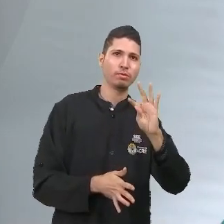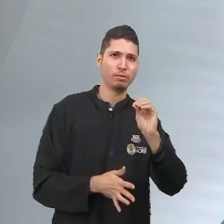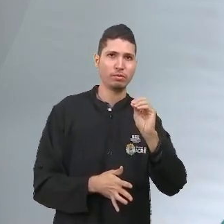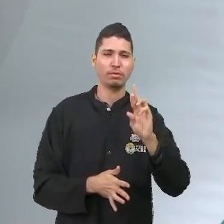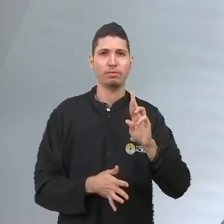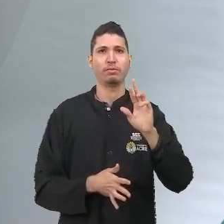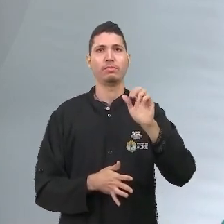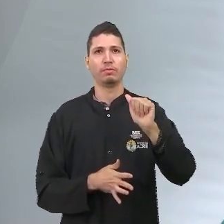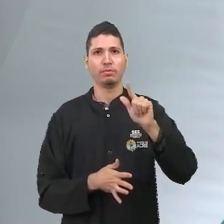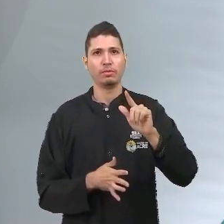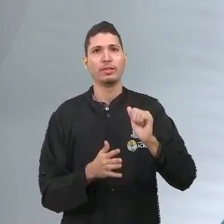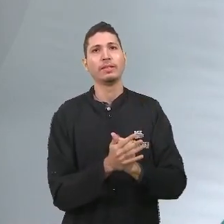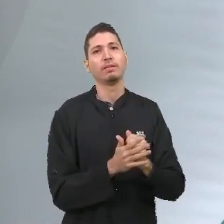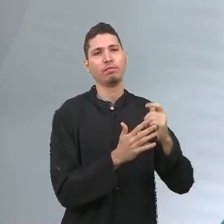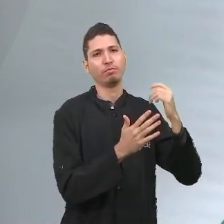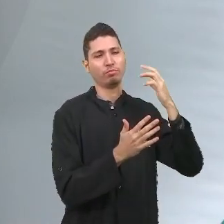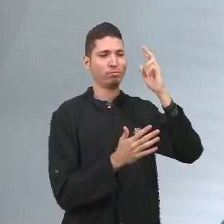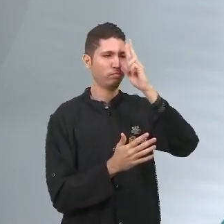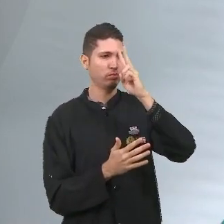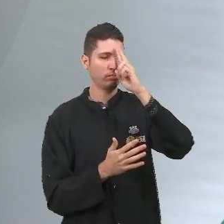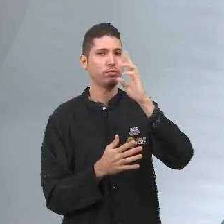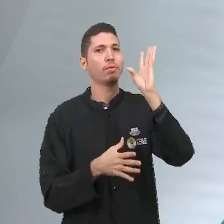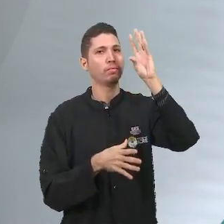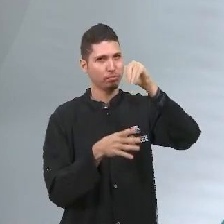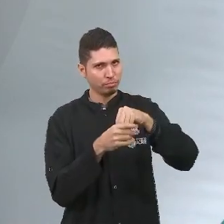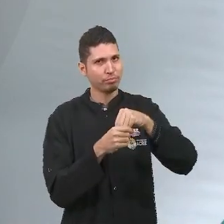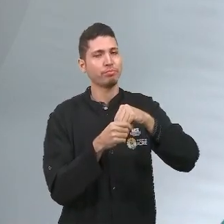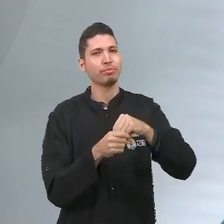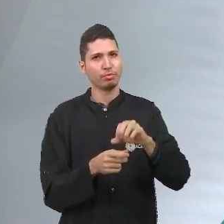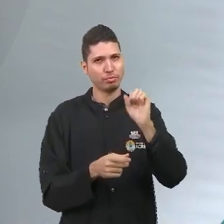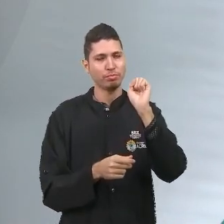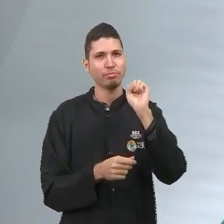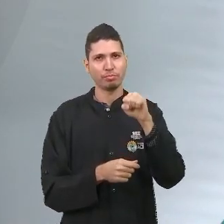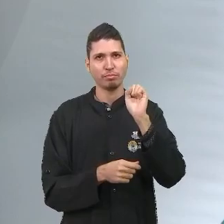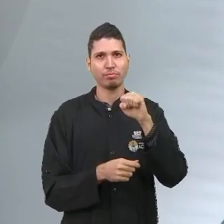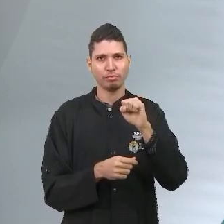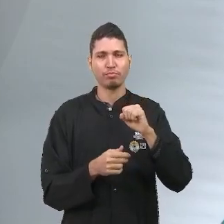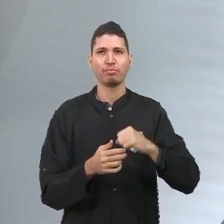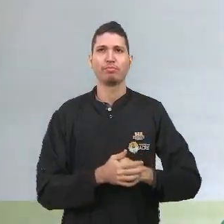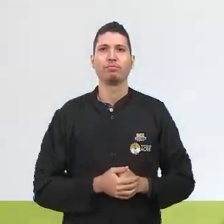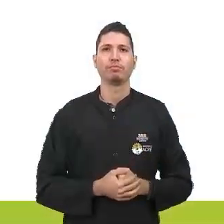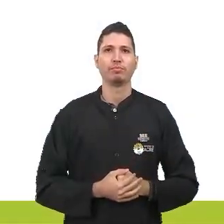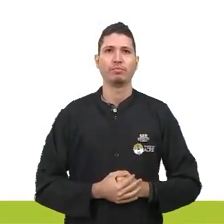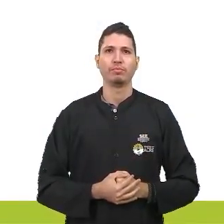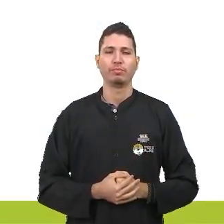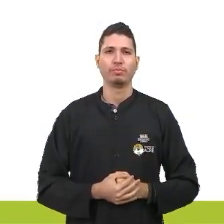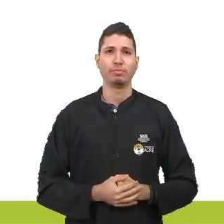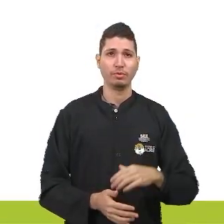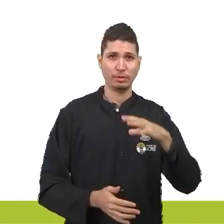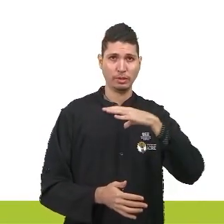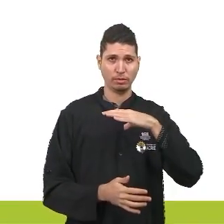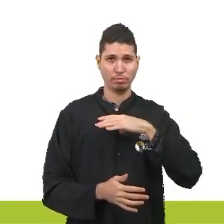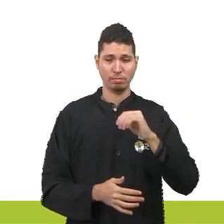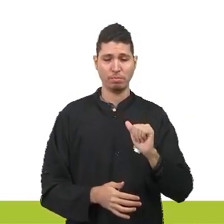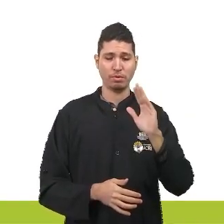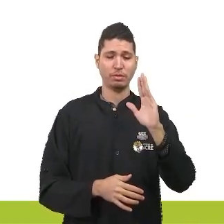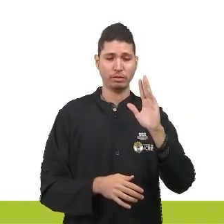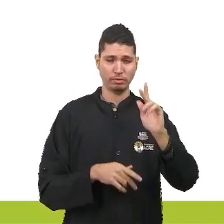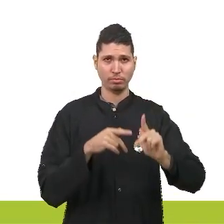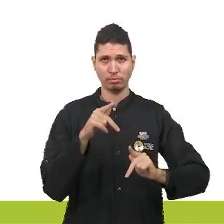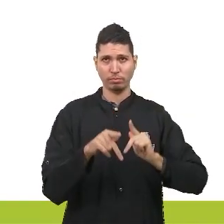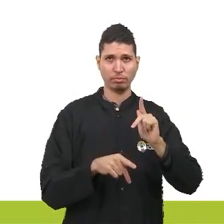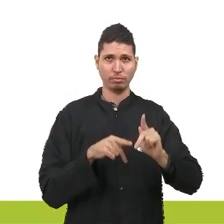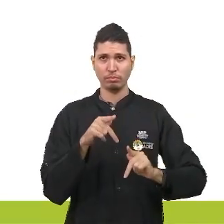tem toda uma questão histórica aí por trás também, tá? E aqui, ó, cidades mais populosas do Brasil. Falei